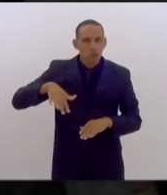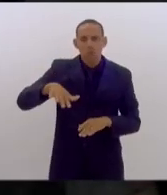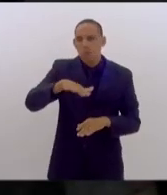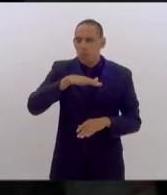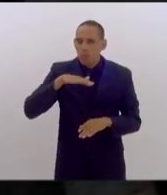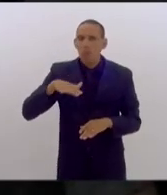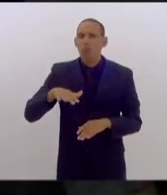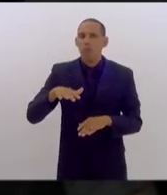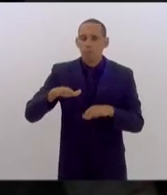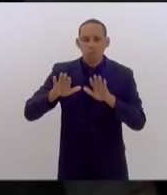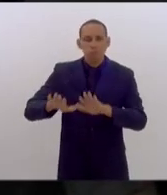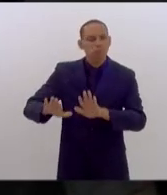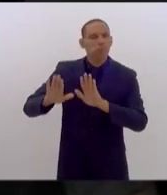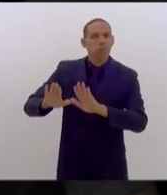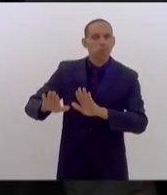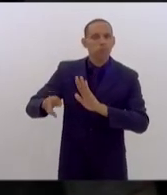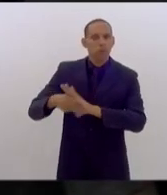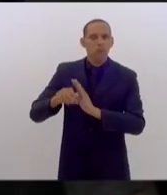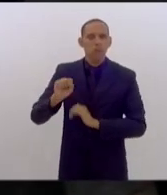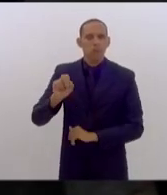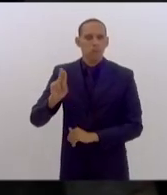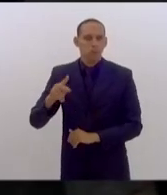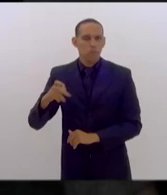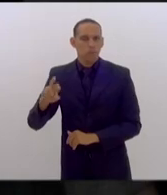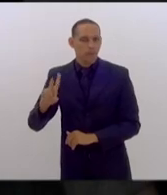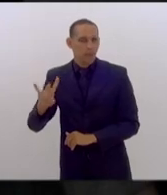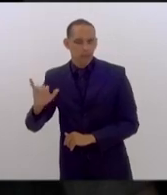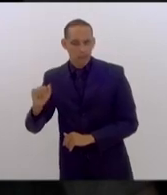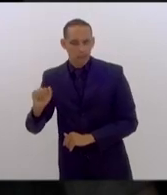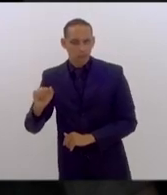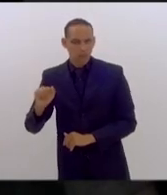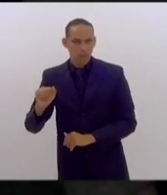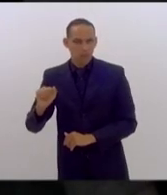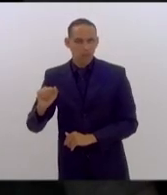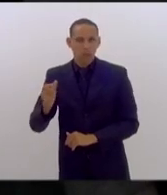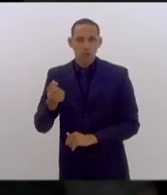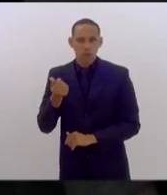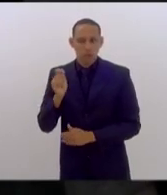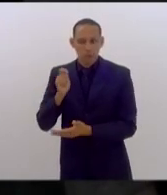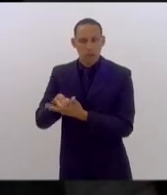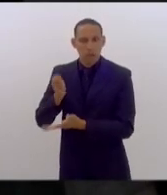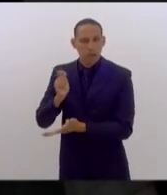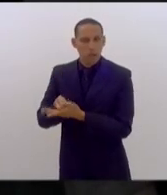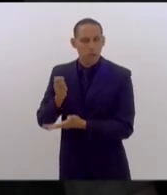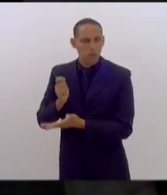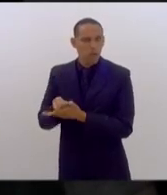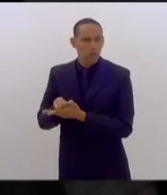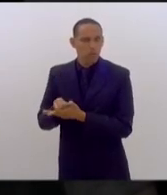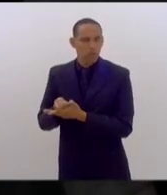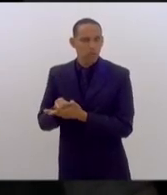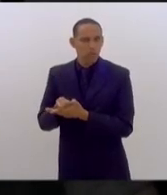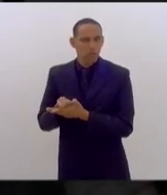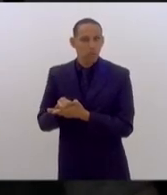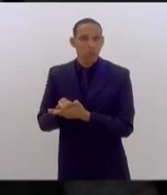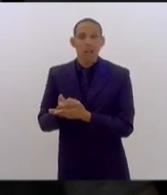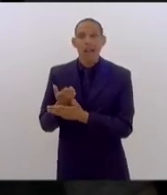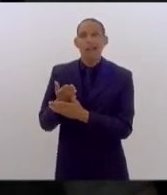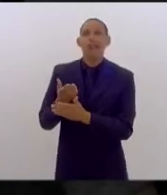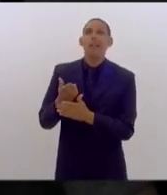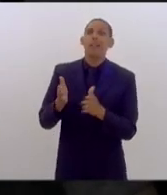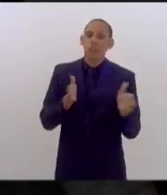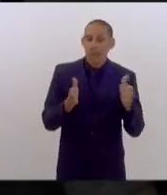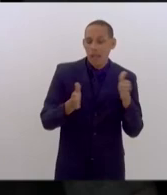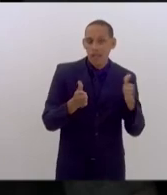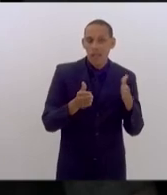que está lá da SuperVia e passa a remunerar enquanto prepara um